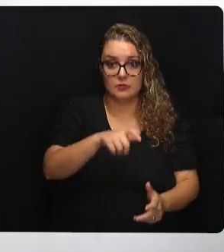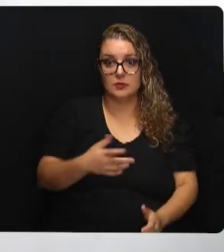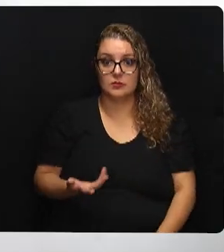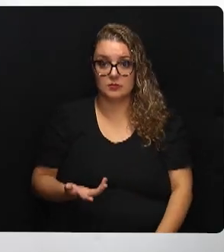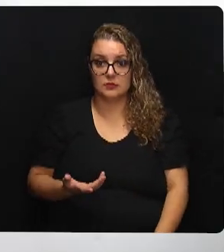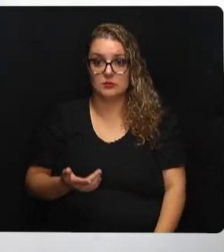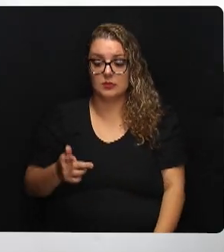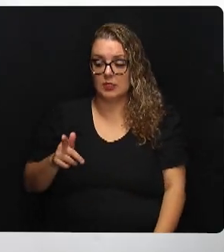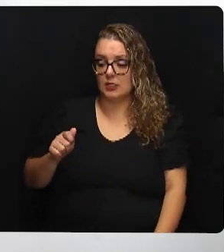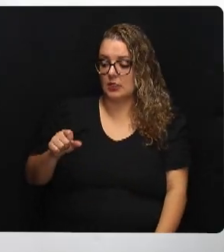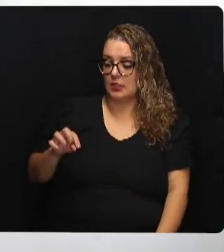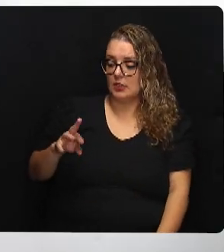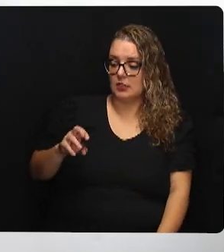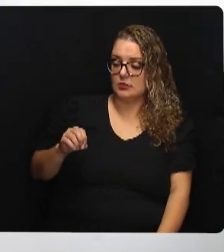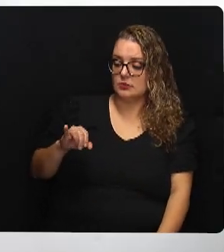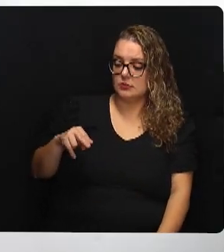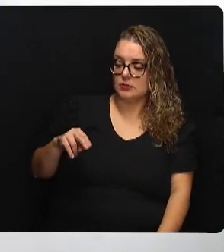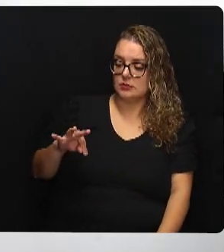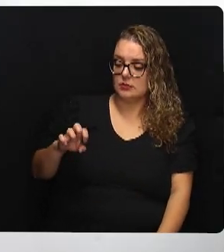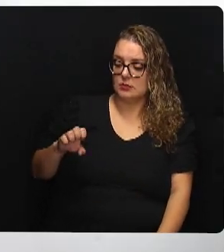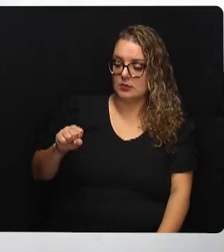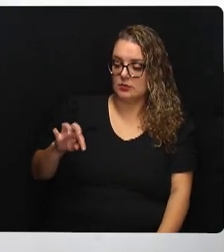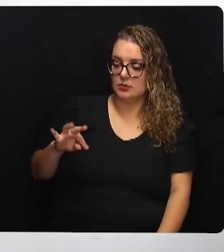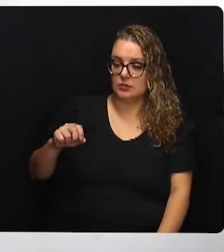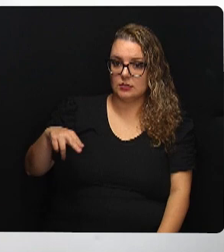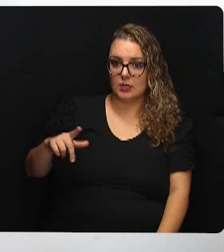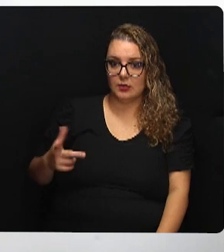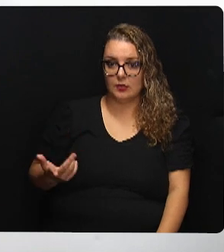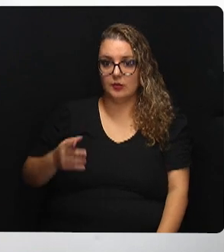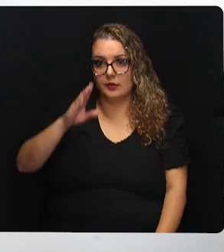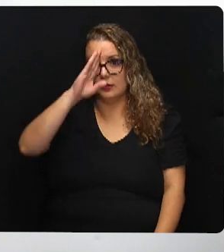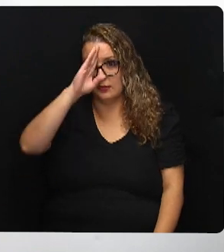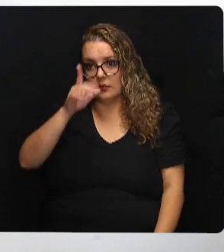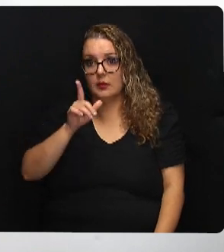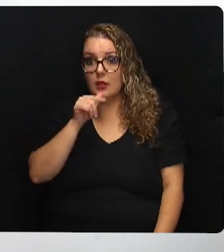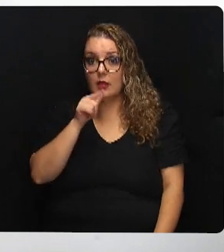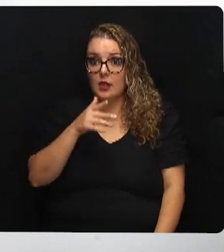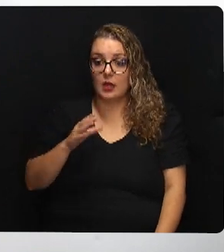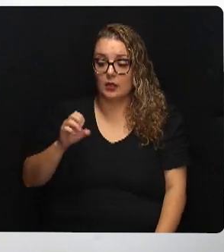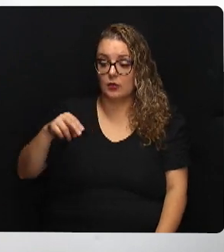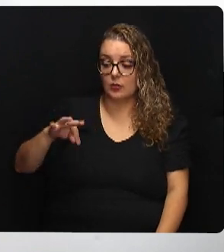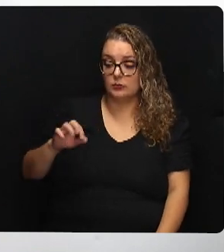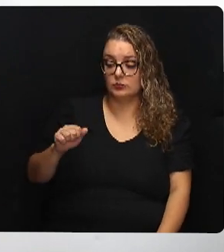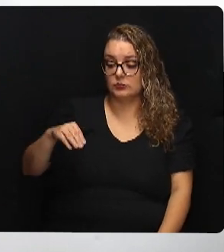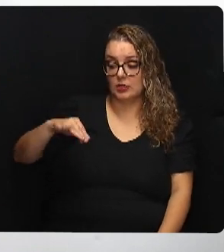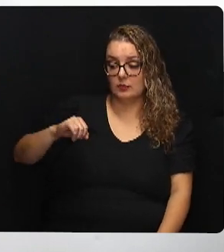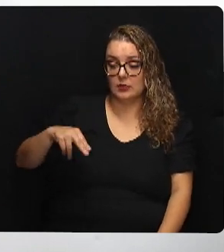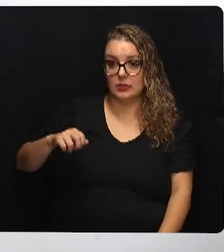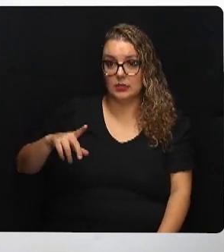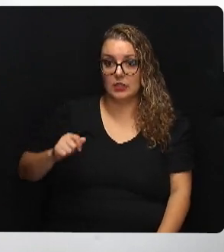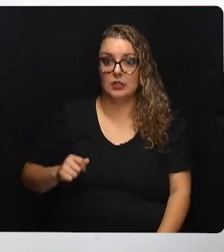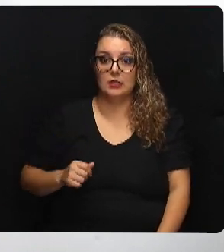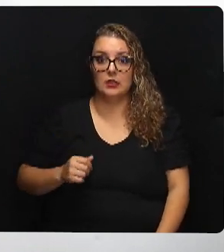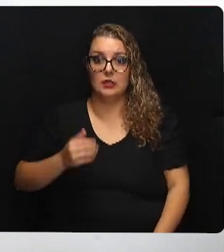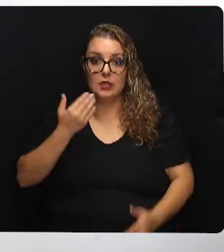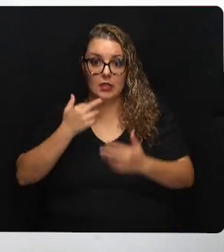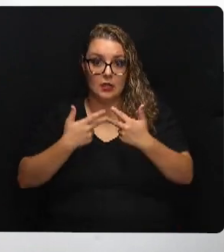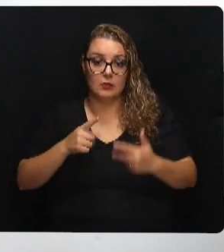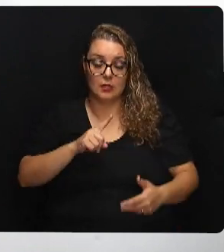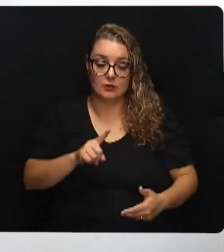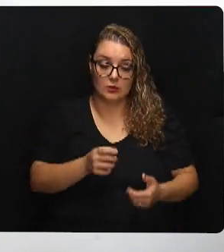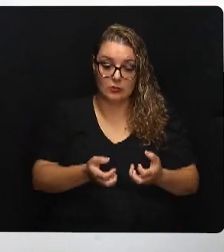pessoa. Nas gastrointestinais, são principalmente água contaminada, alimentos